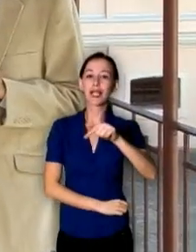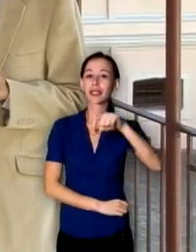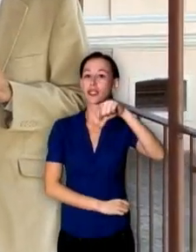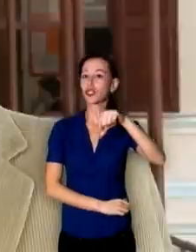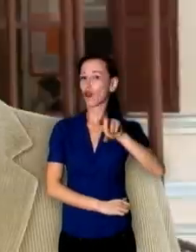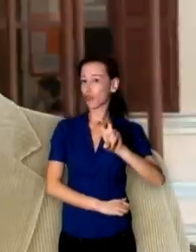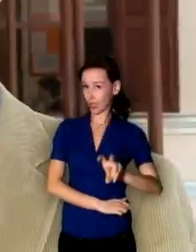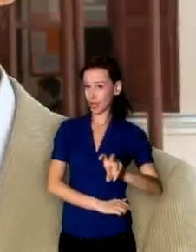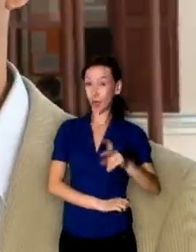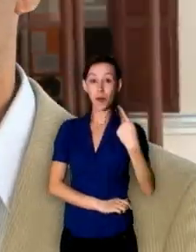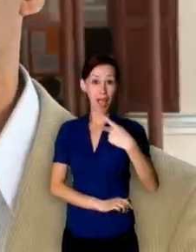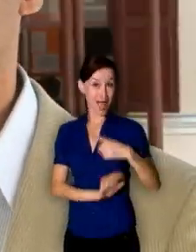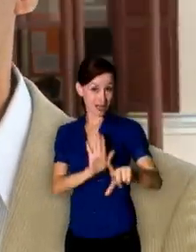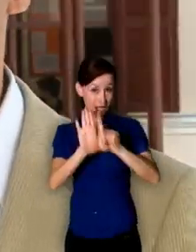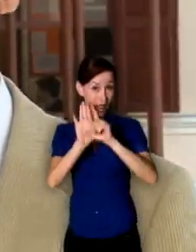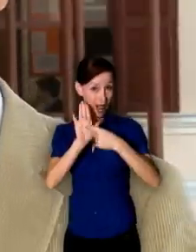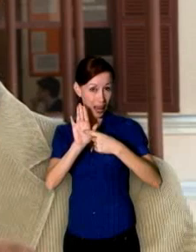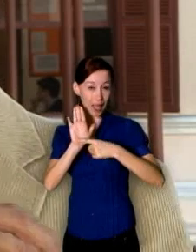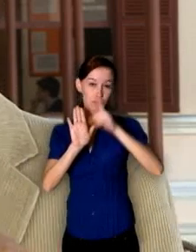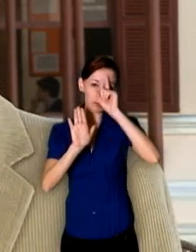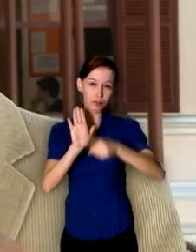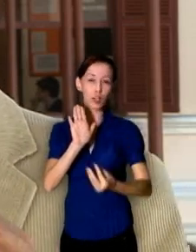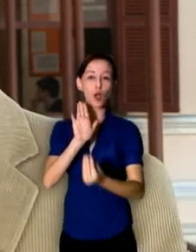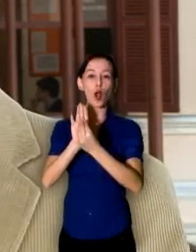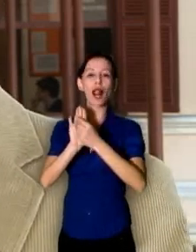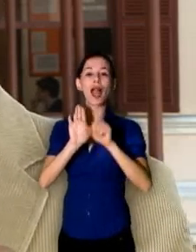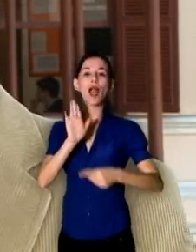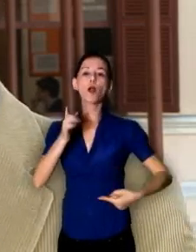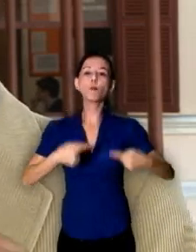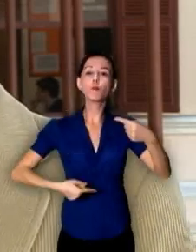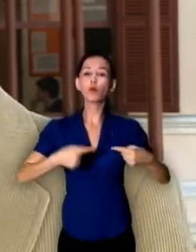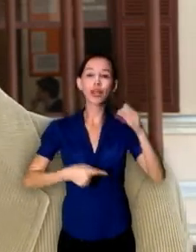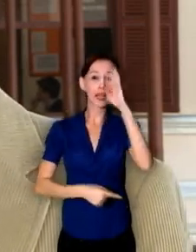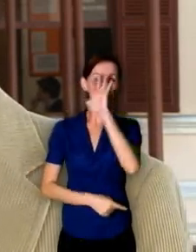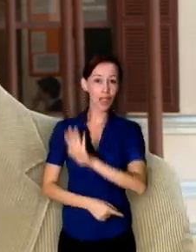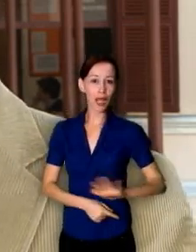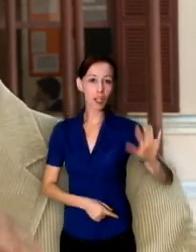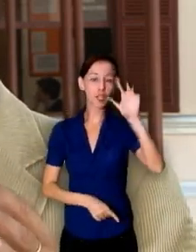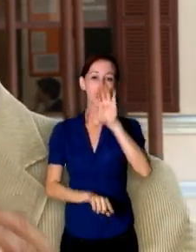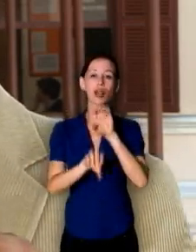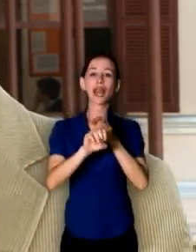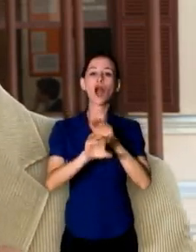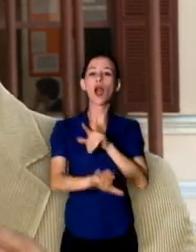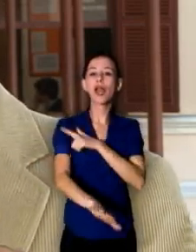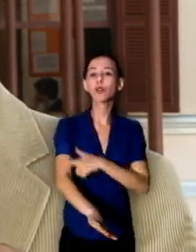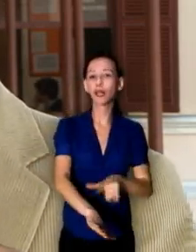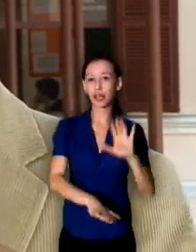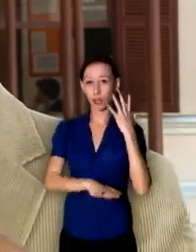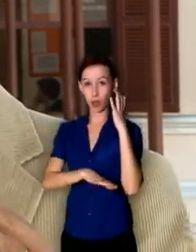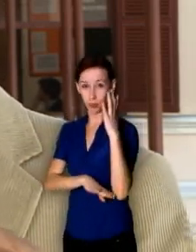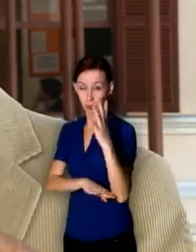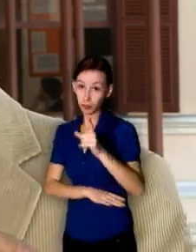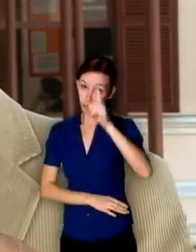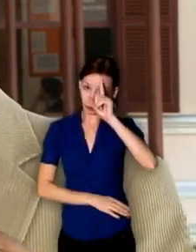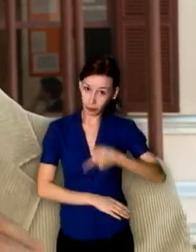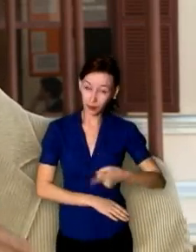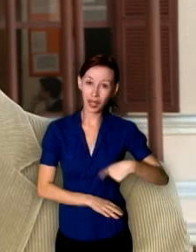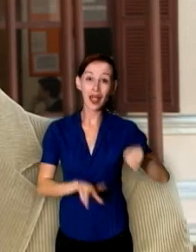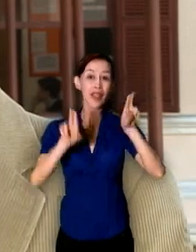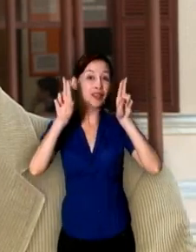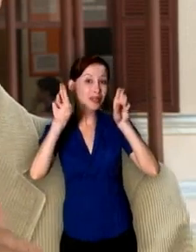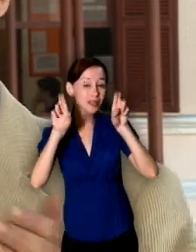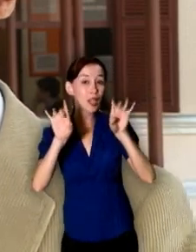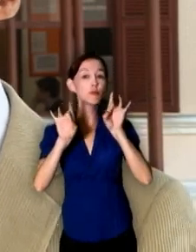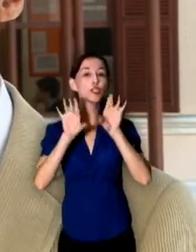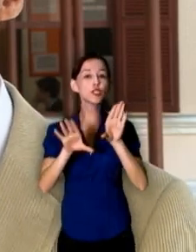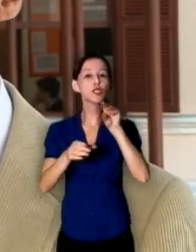9.795. Essa lei, que estabelece uma política nacional de educação ambiental, determinou que o tema deve ser abordado não